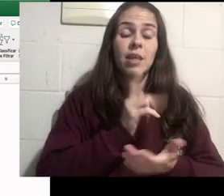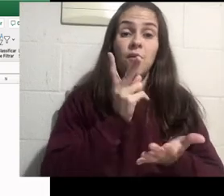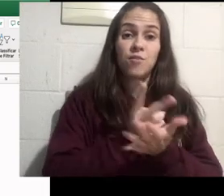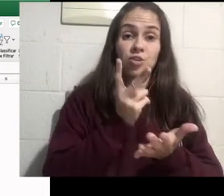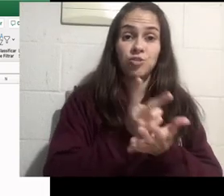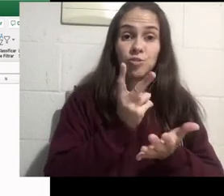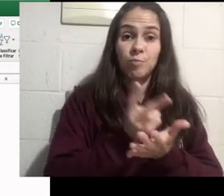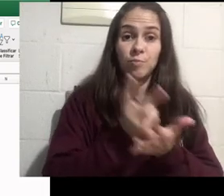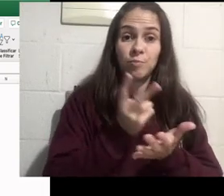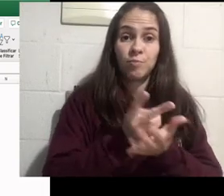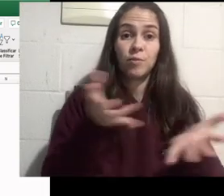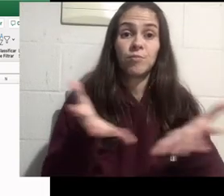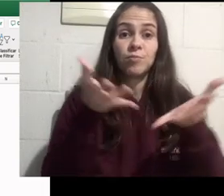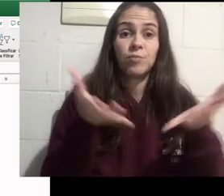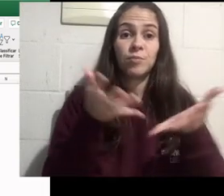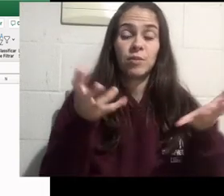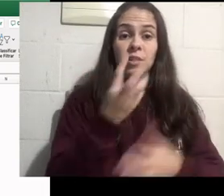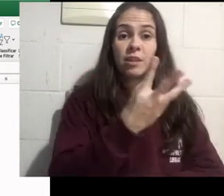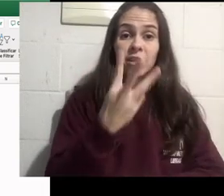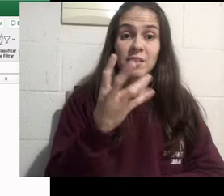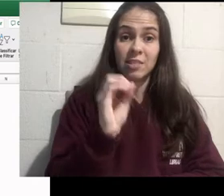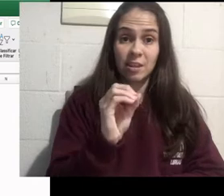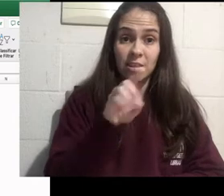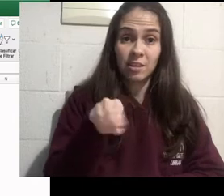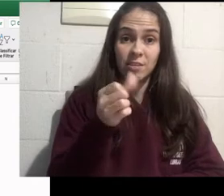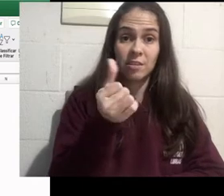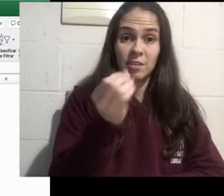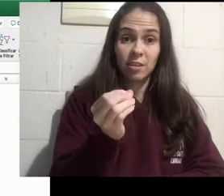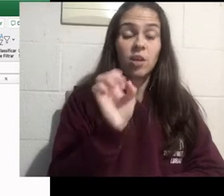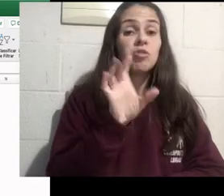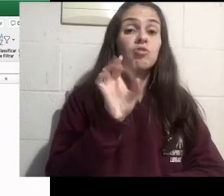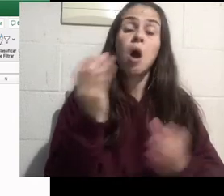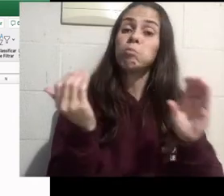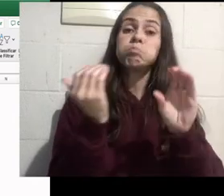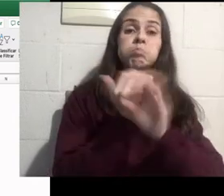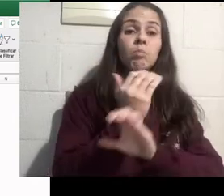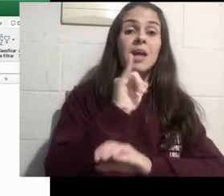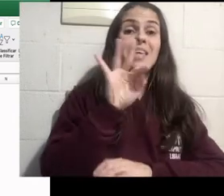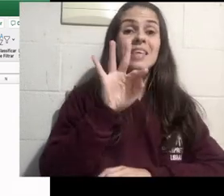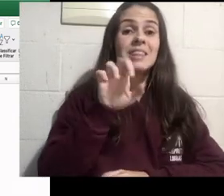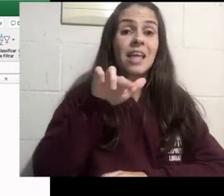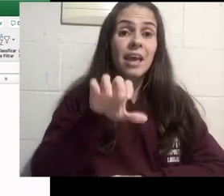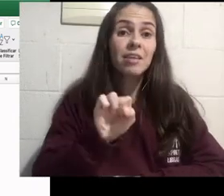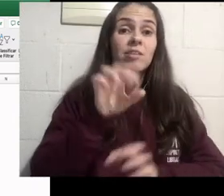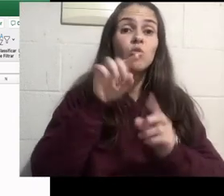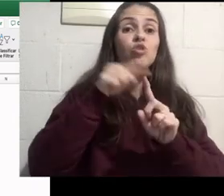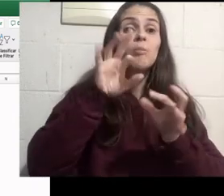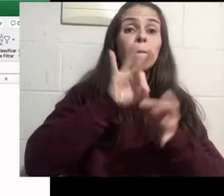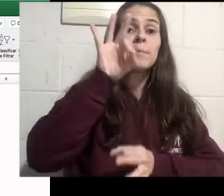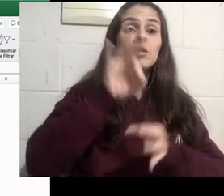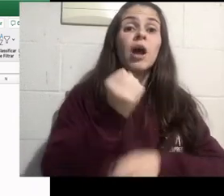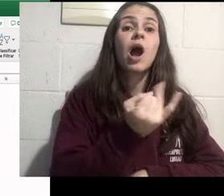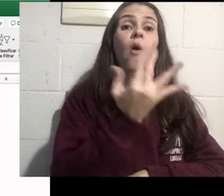de 330,60, onde vocês terão que preencher apenas os itens, a unidade de medida desses itens, a